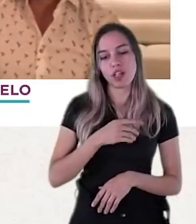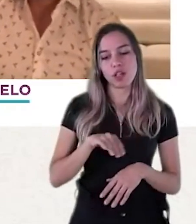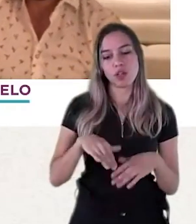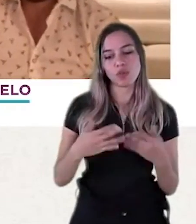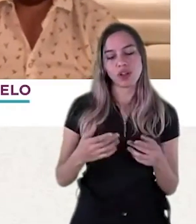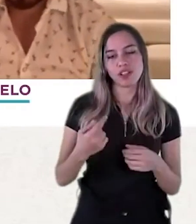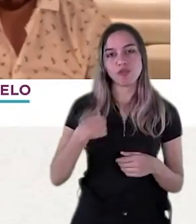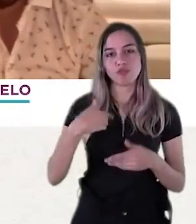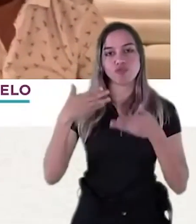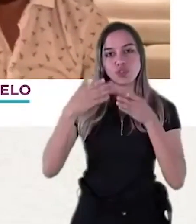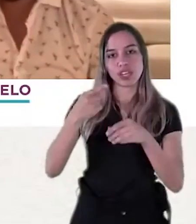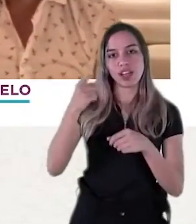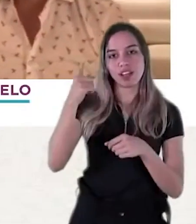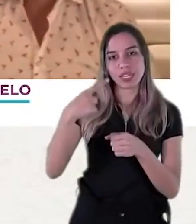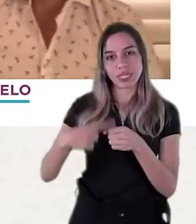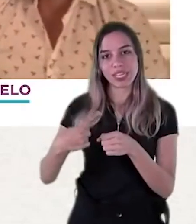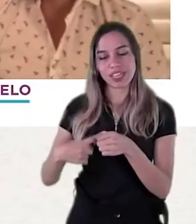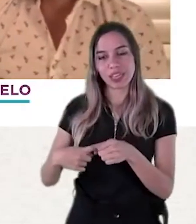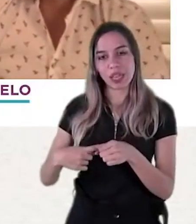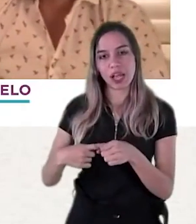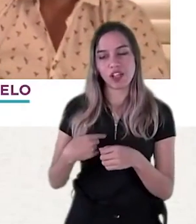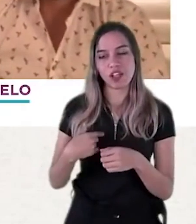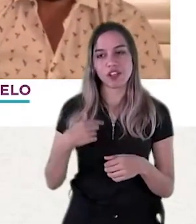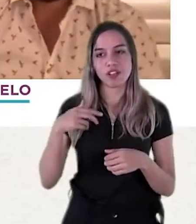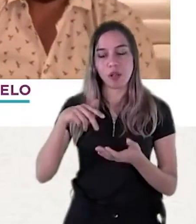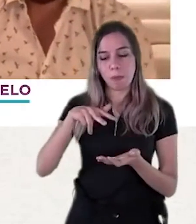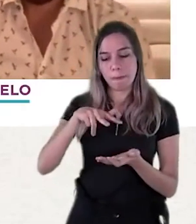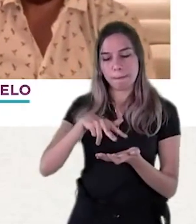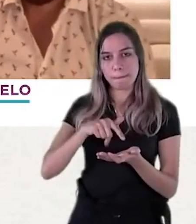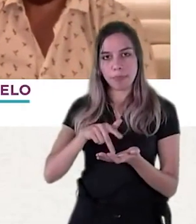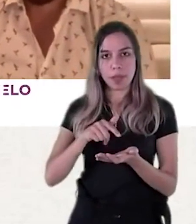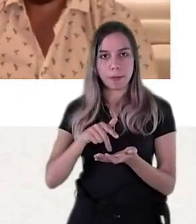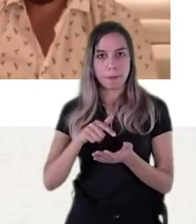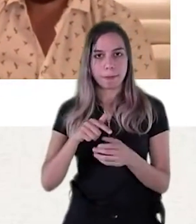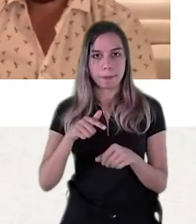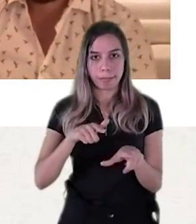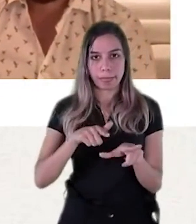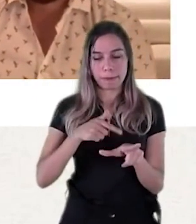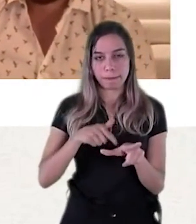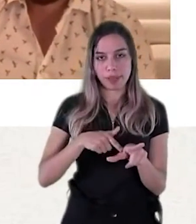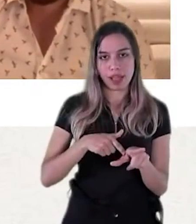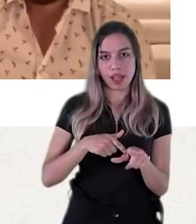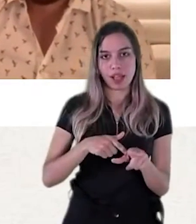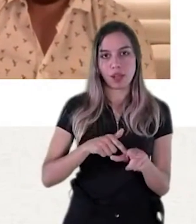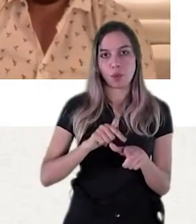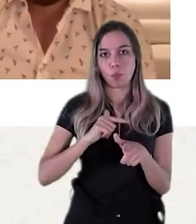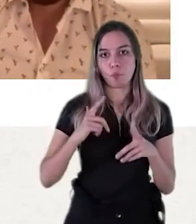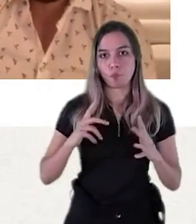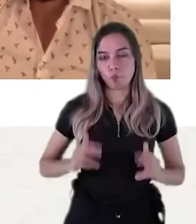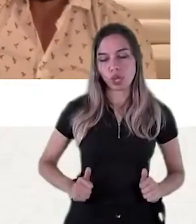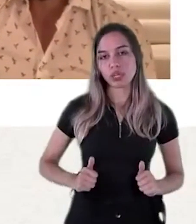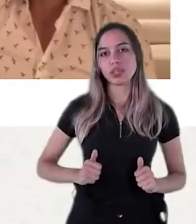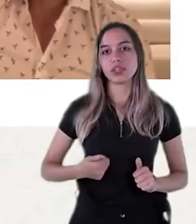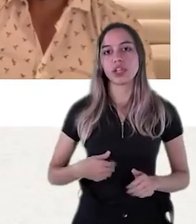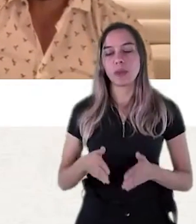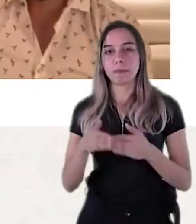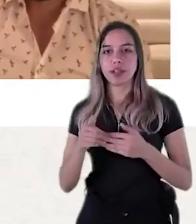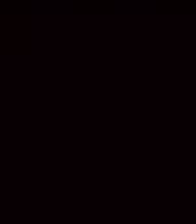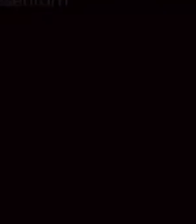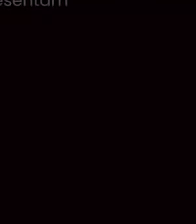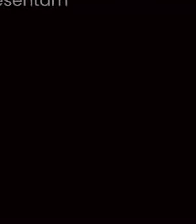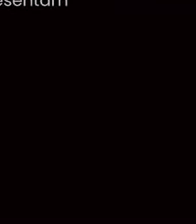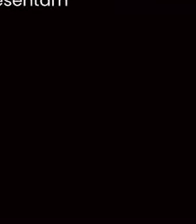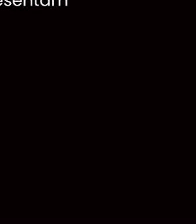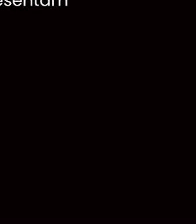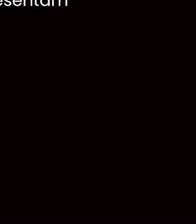outros, a gente limpa o pé e pede licença, né? Então, com certeza. Estou pedindo licença com esse vídeo que vai ao ar agora.